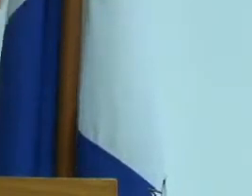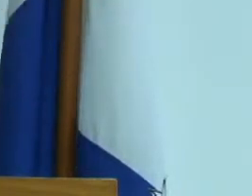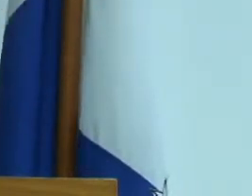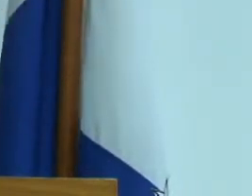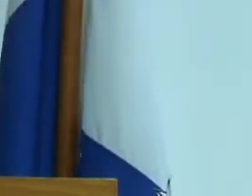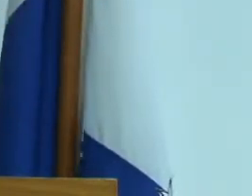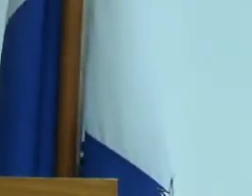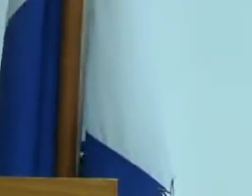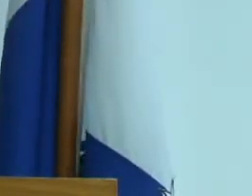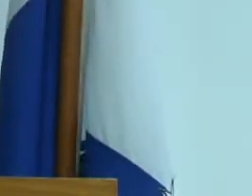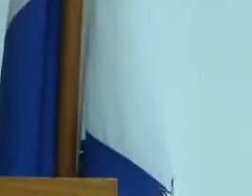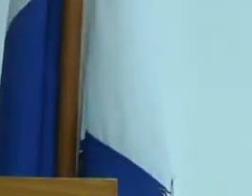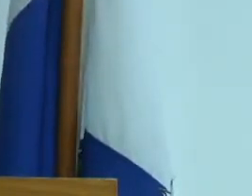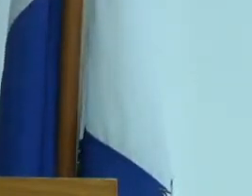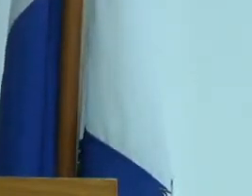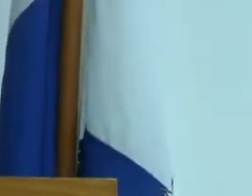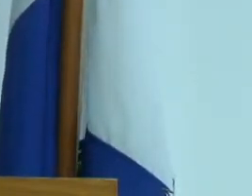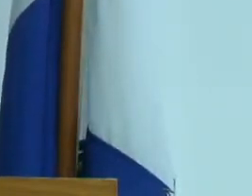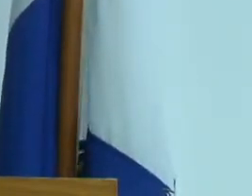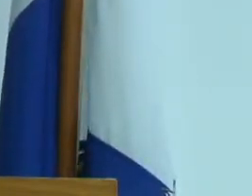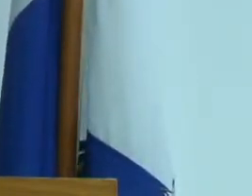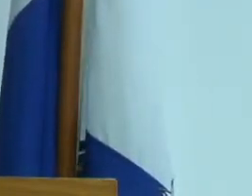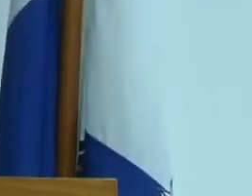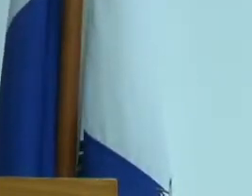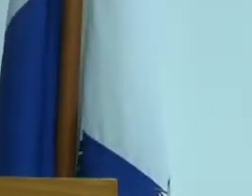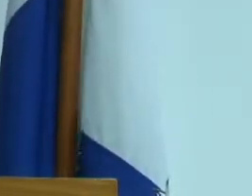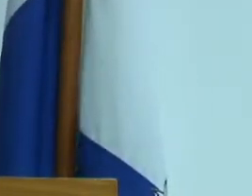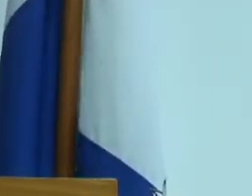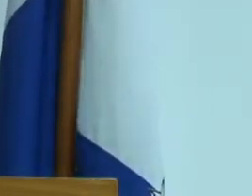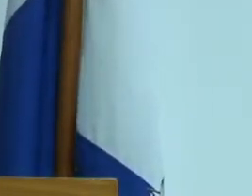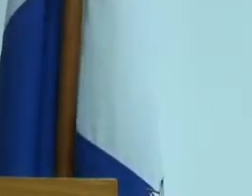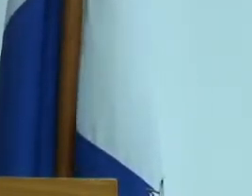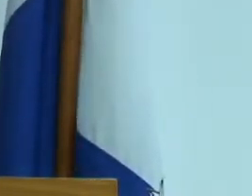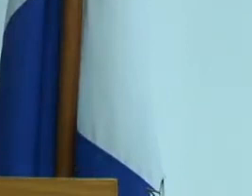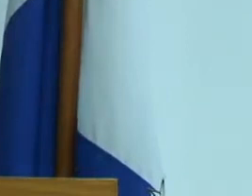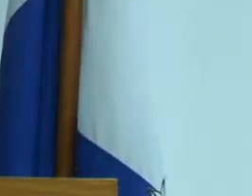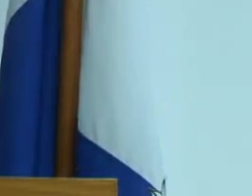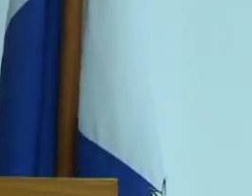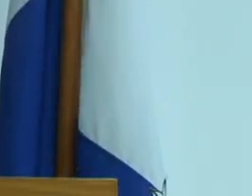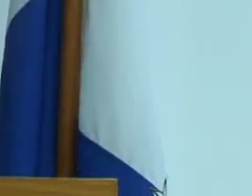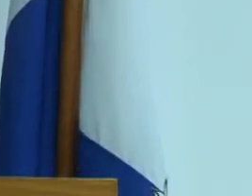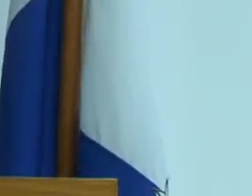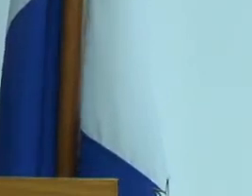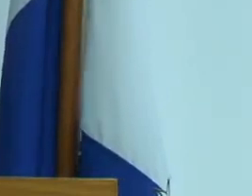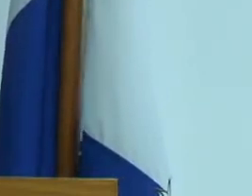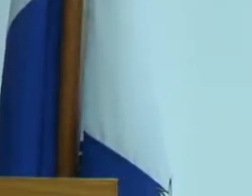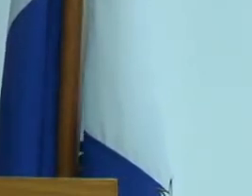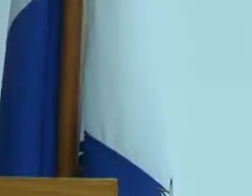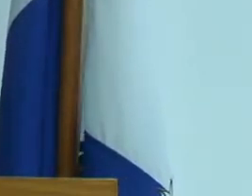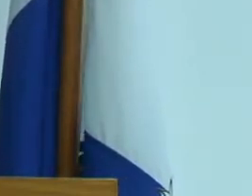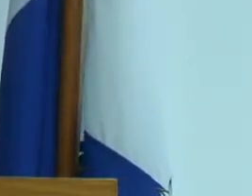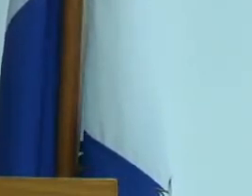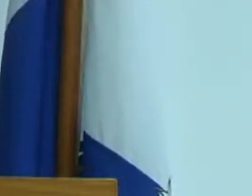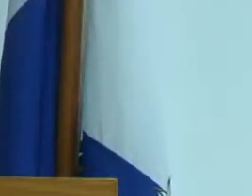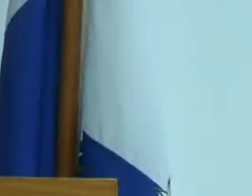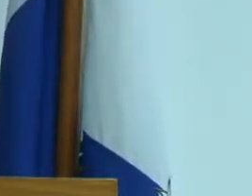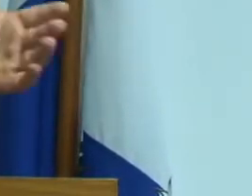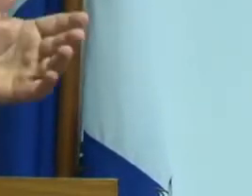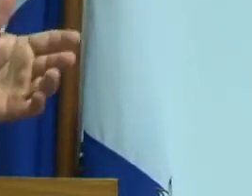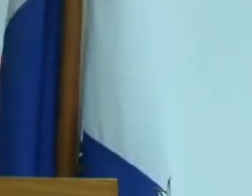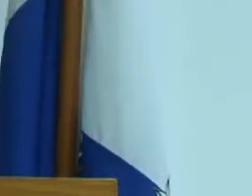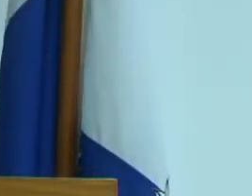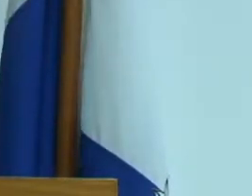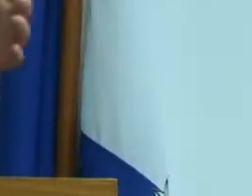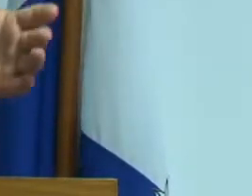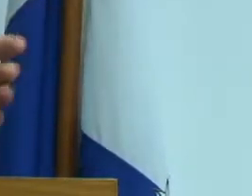do córrego próximo ao posto de saúde, mas também na primeira ponte ali, após a delegacia da Polícia Civil, não sei se era um